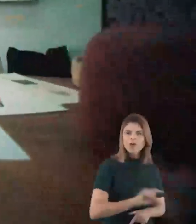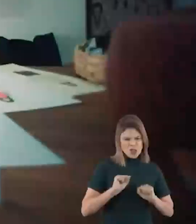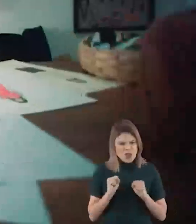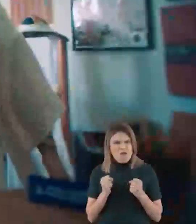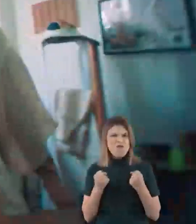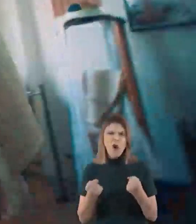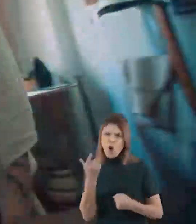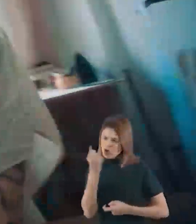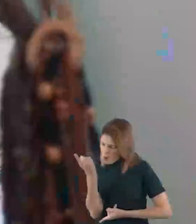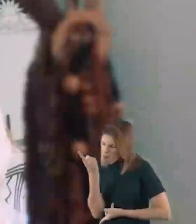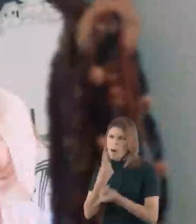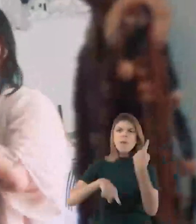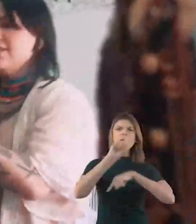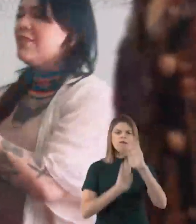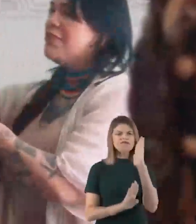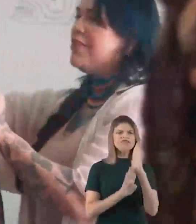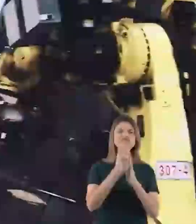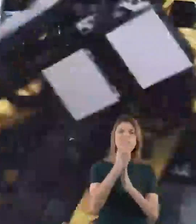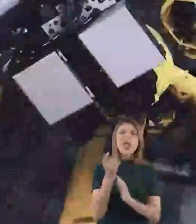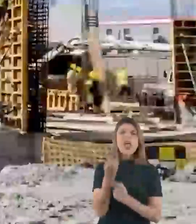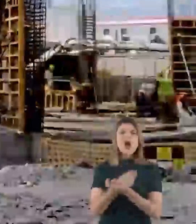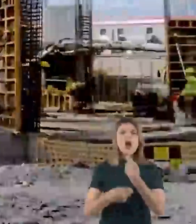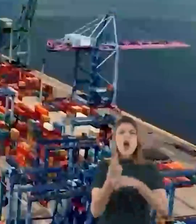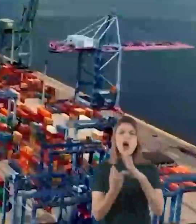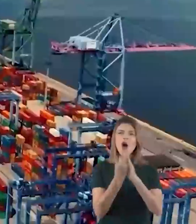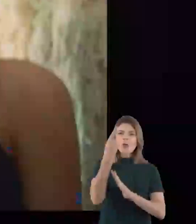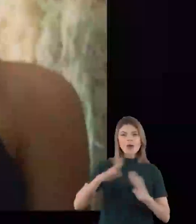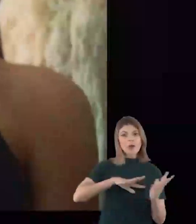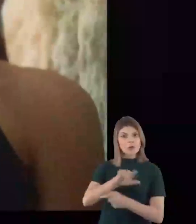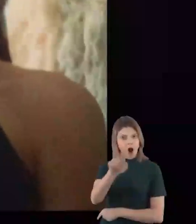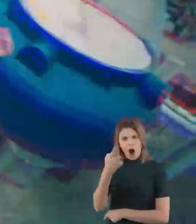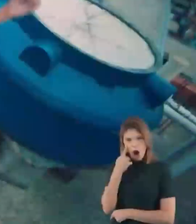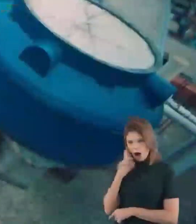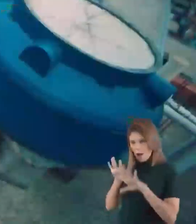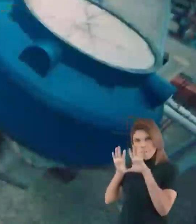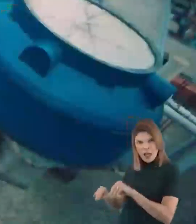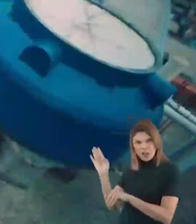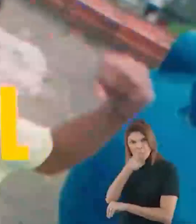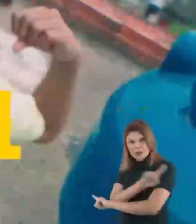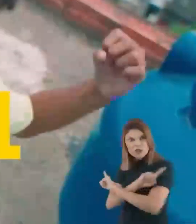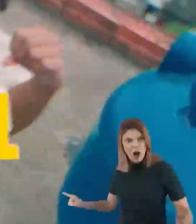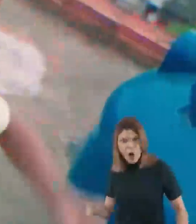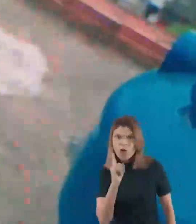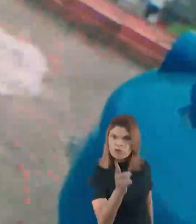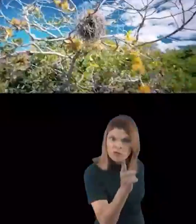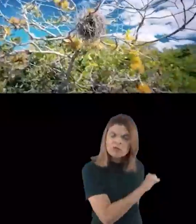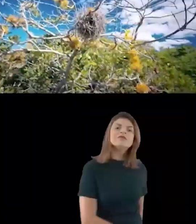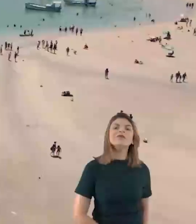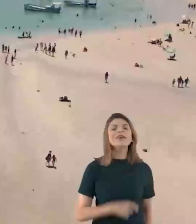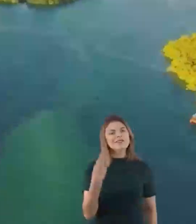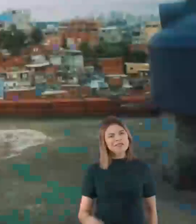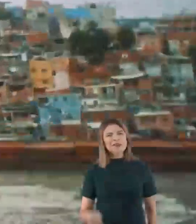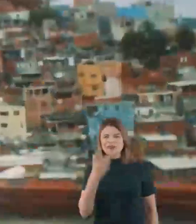de Libras, uma mulher de camisa preta que traduz tudo o que é falado. Economias do planeta. Eu mexo com o meu Brasil, viu?